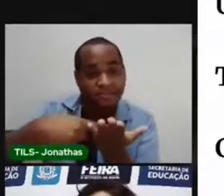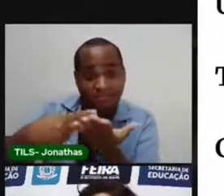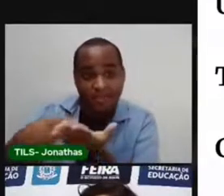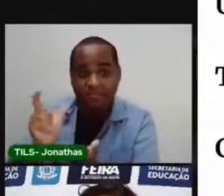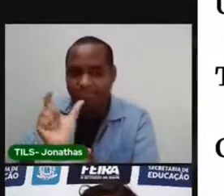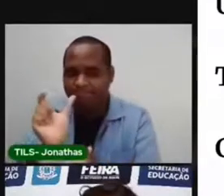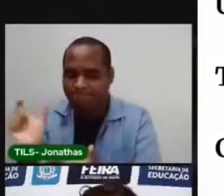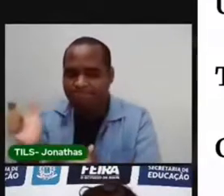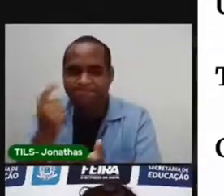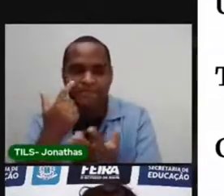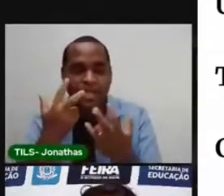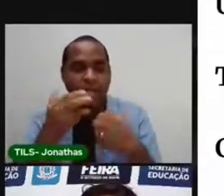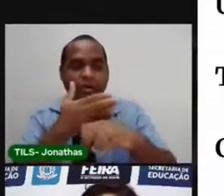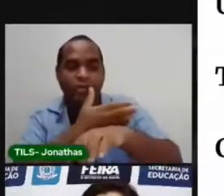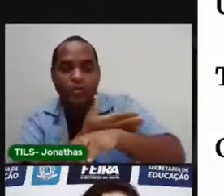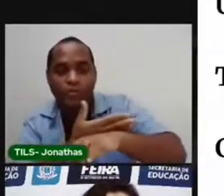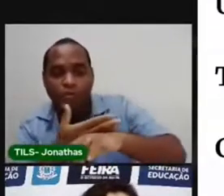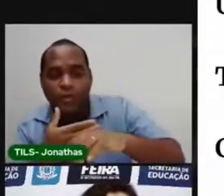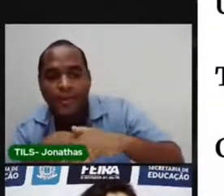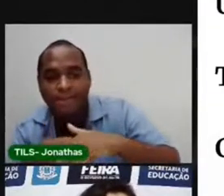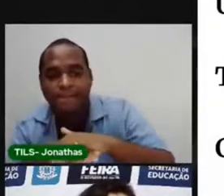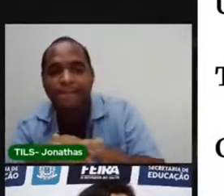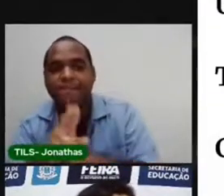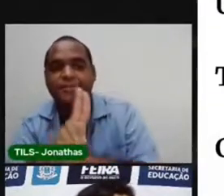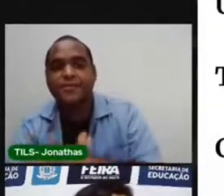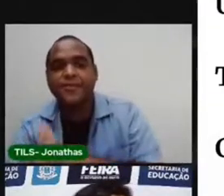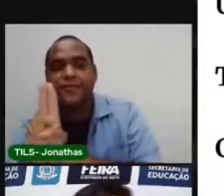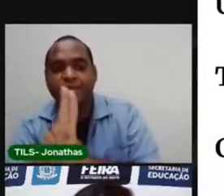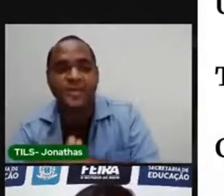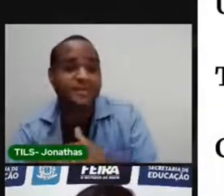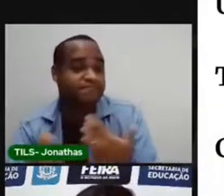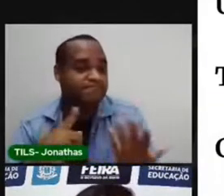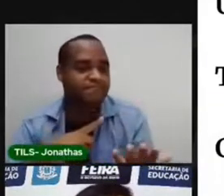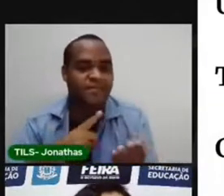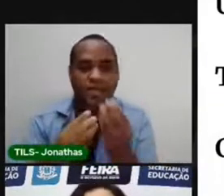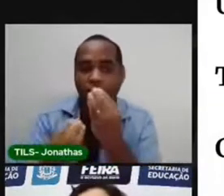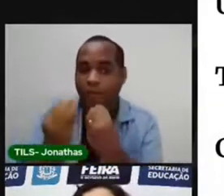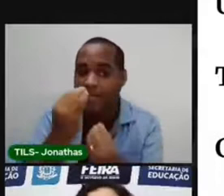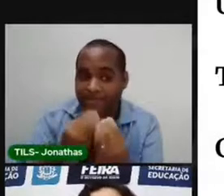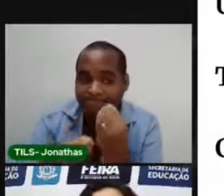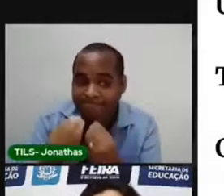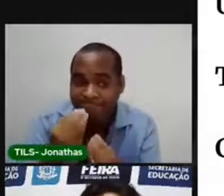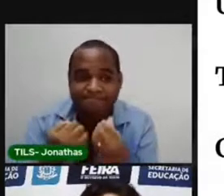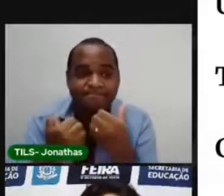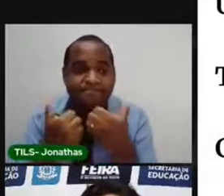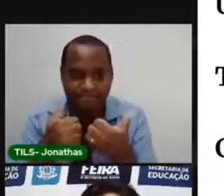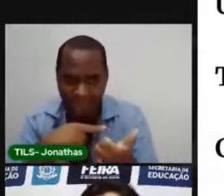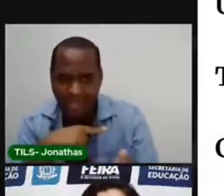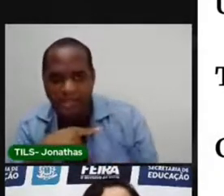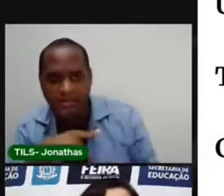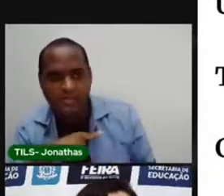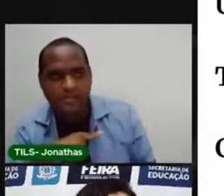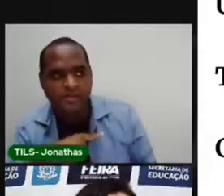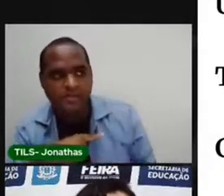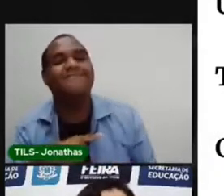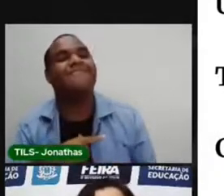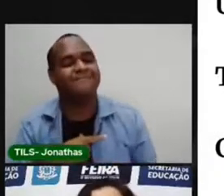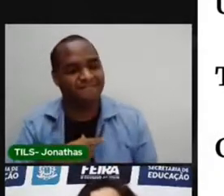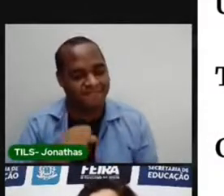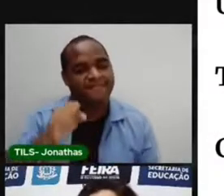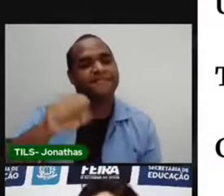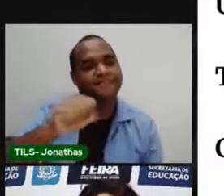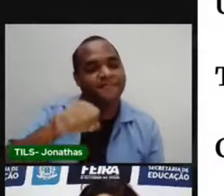palavras, que você costuma usar, que você costuma comer. Tem?